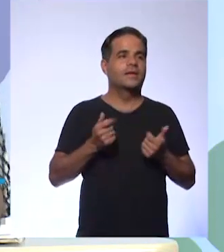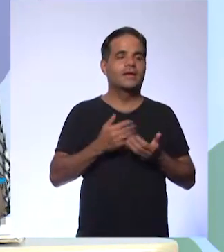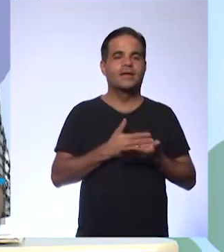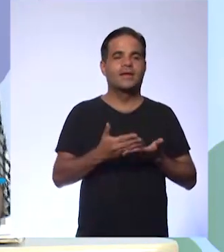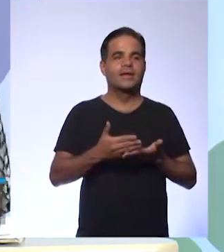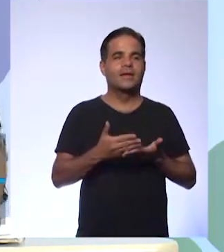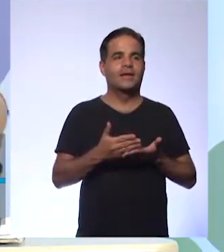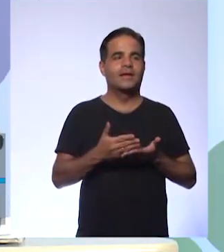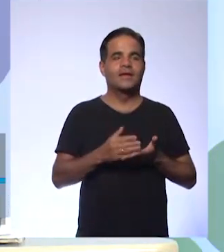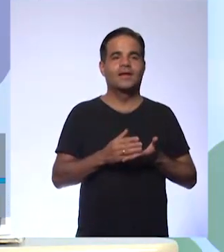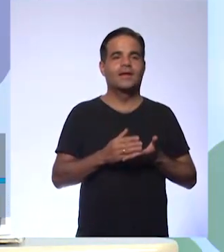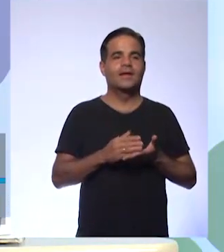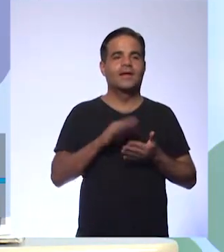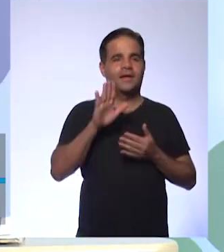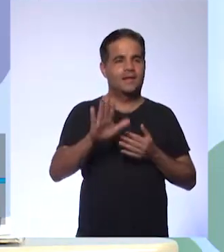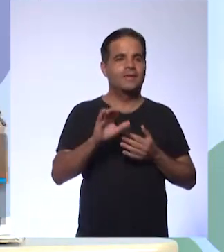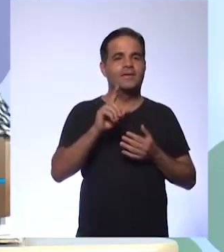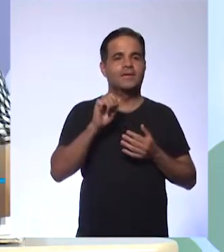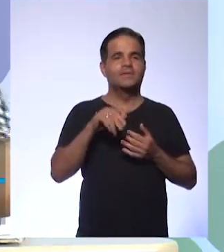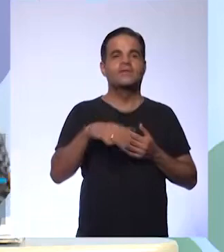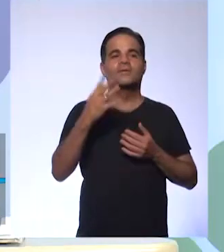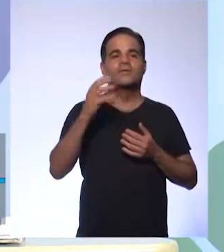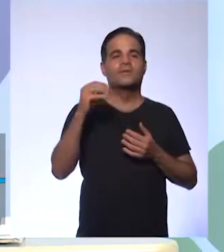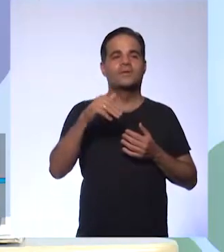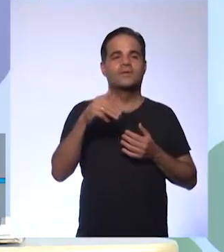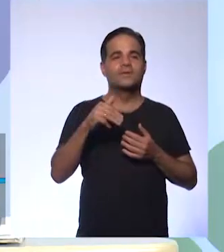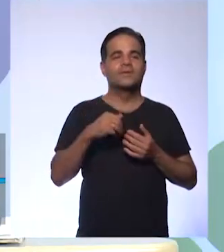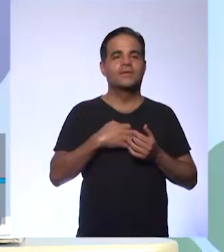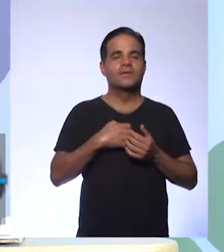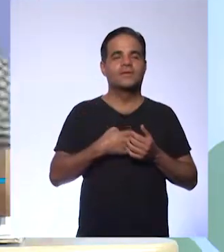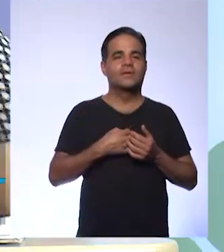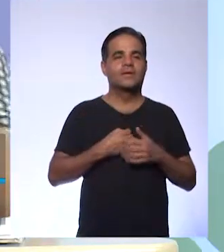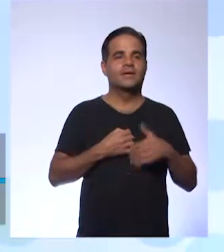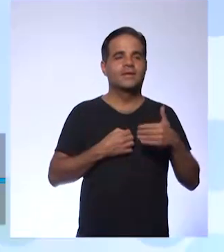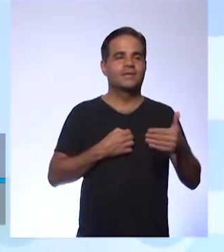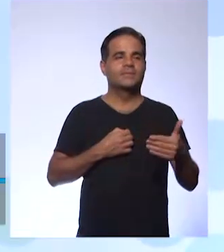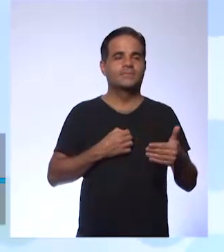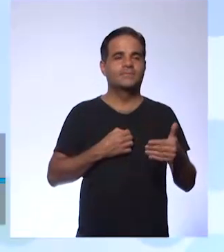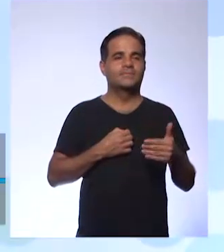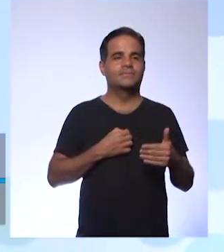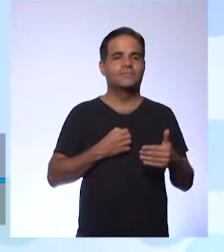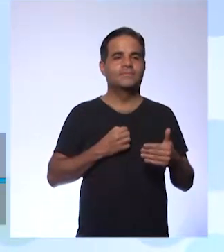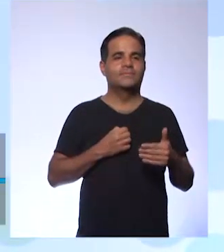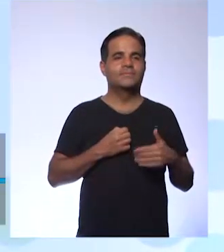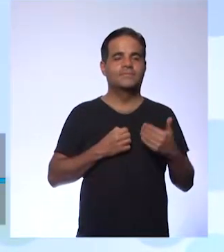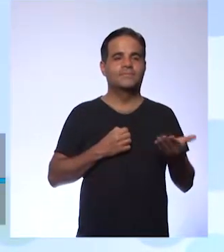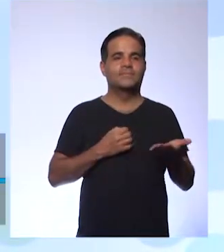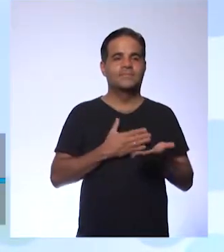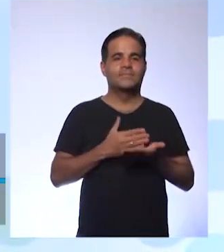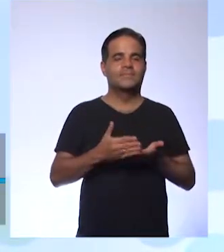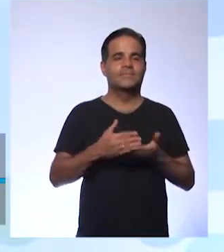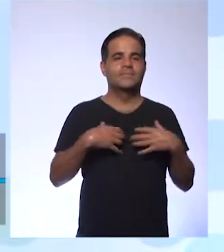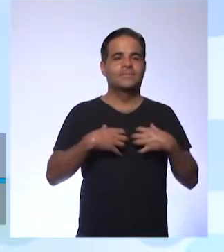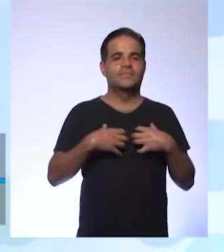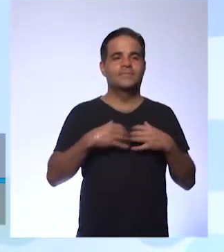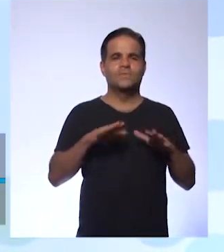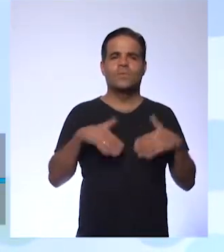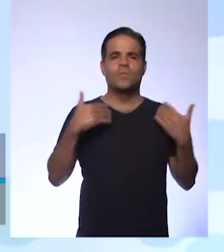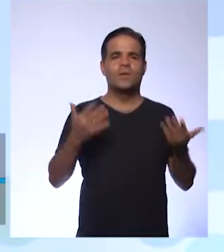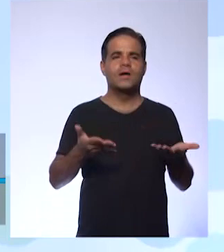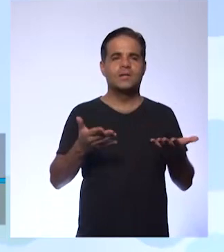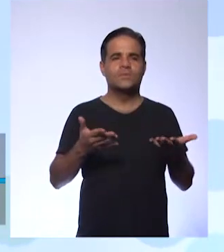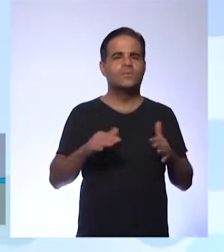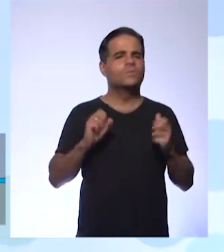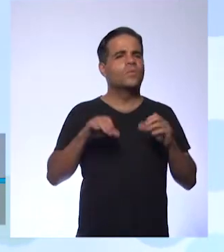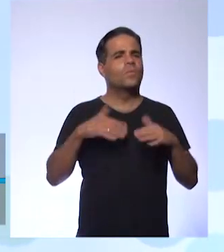triste. lá. Acalma, Denilson. Daqui 40 minutos você vai ficar Mas, feliz. Deia, todo mundo foi no quando aí, É, a é? maioria no Só quando. quando, gente? Será